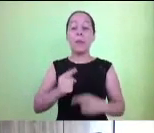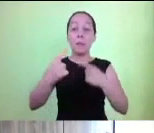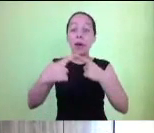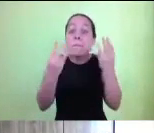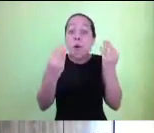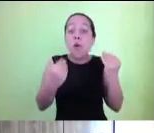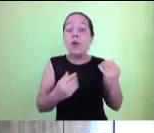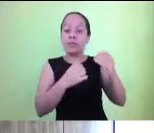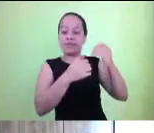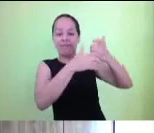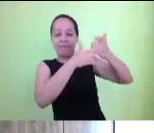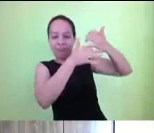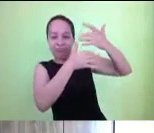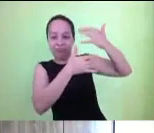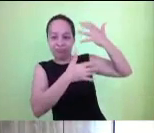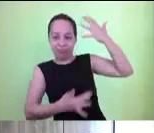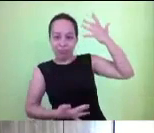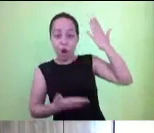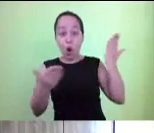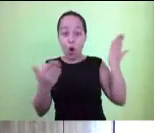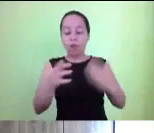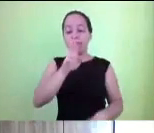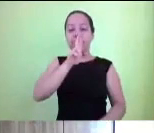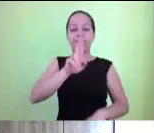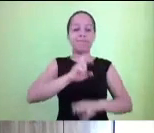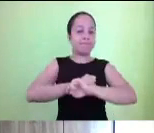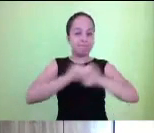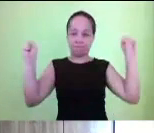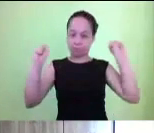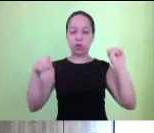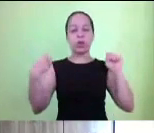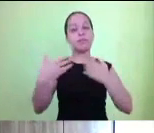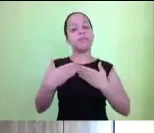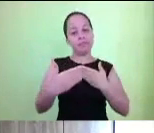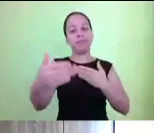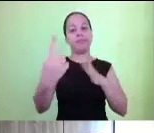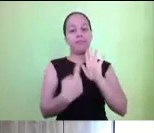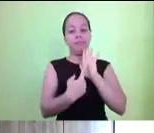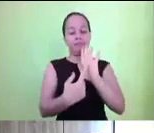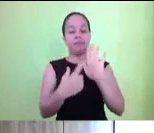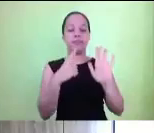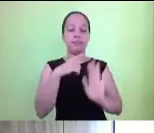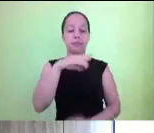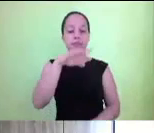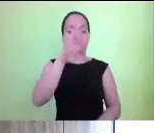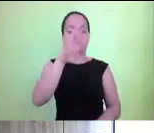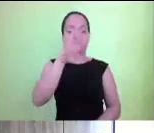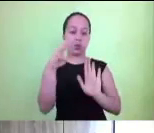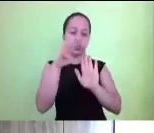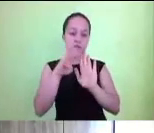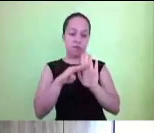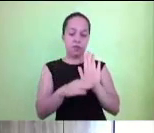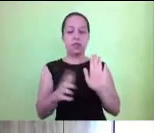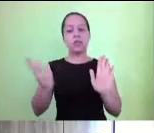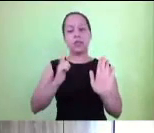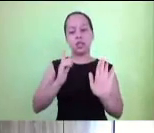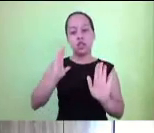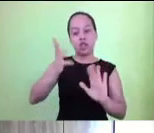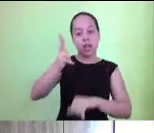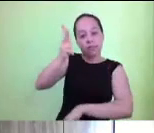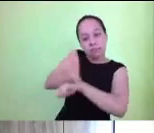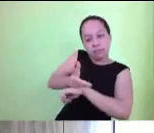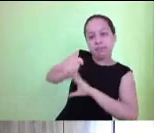O pessoal, hoje ainda não tem como, a gente ainda vai publicar, tá bom? Conforme o cronograma. A gente já rodou aqui, já fez